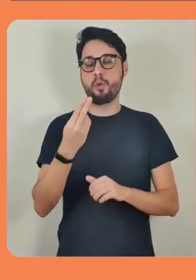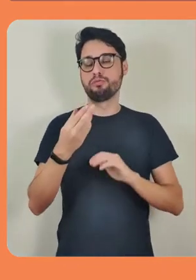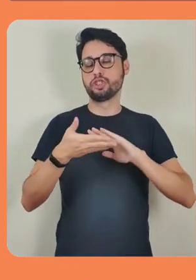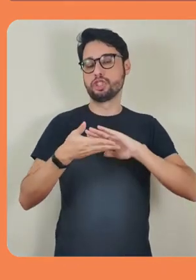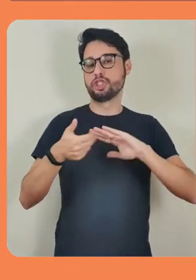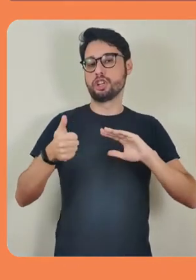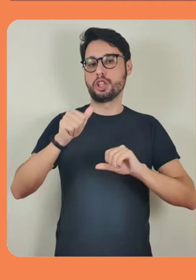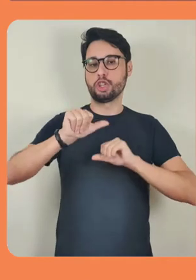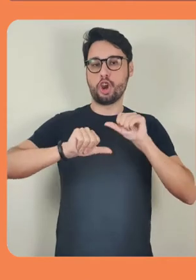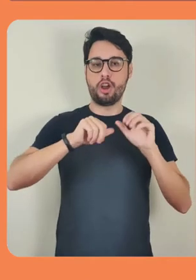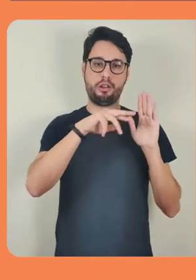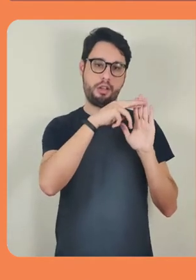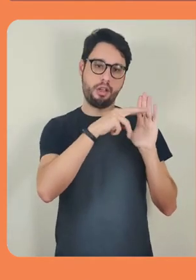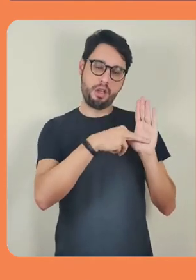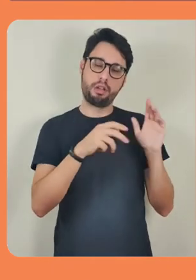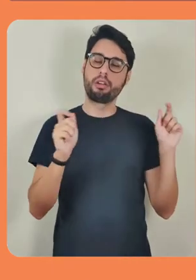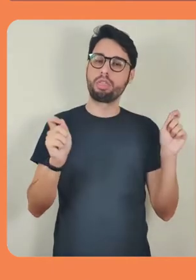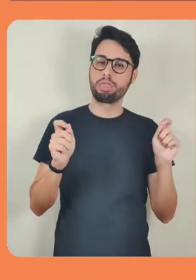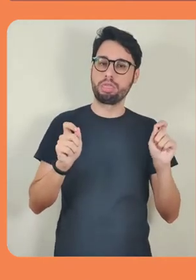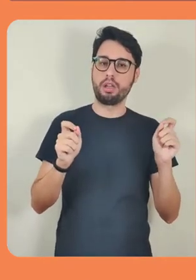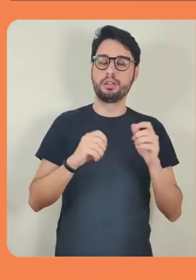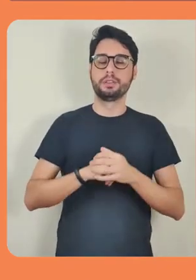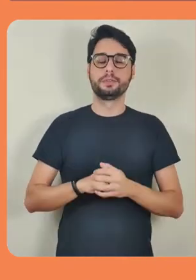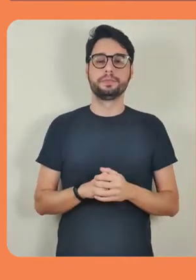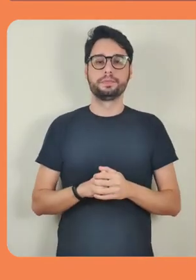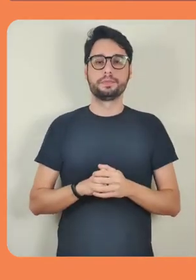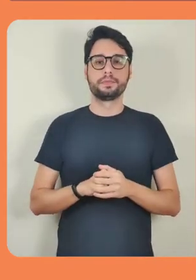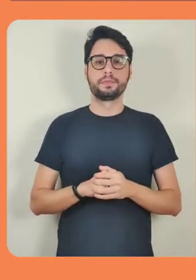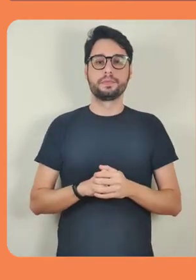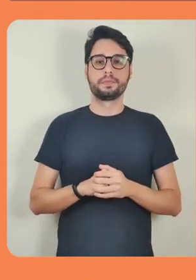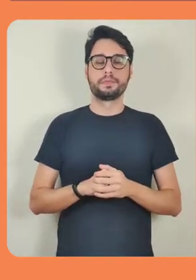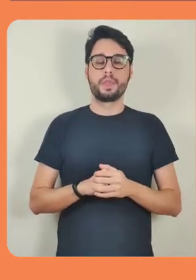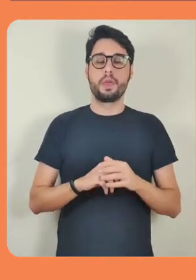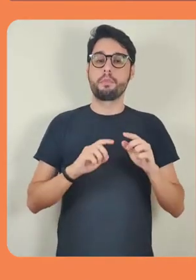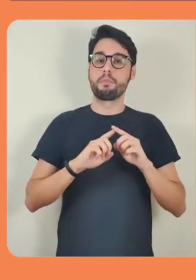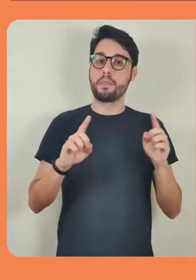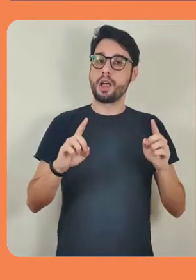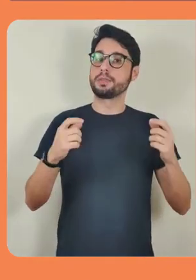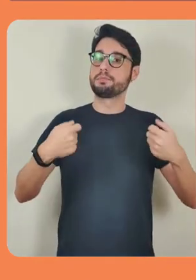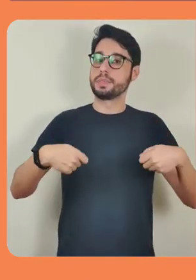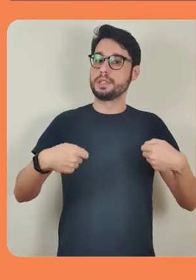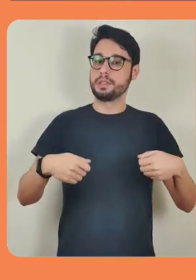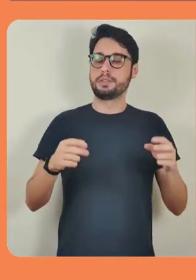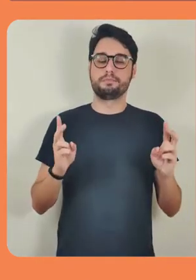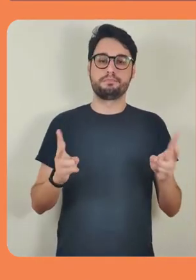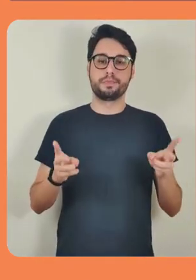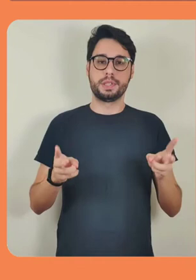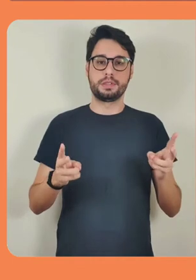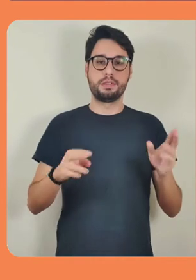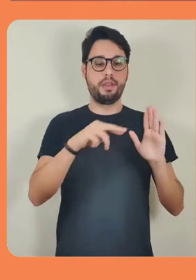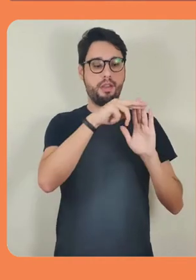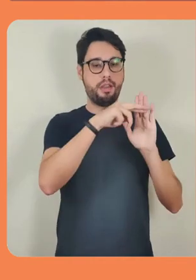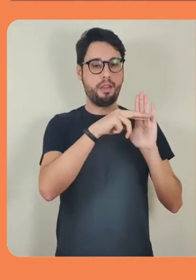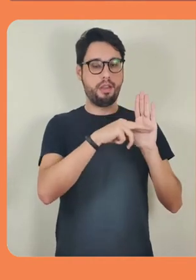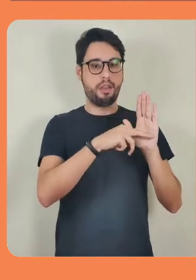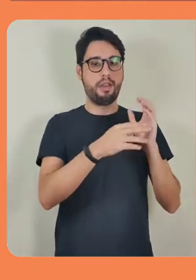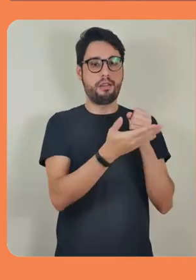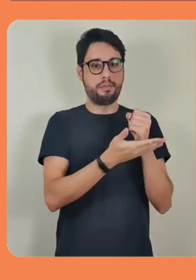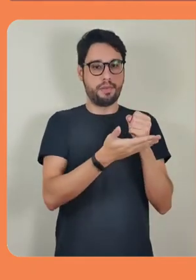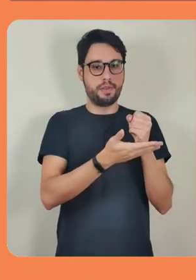das atividades ou recursos que você tem Ah tá você poderia modificar ou apagar